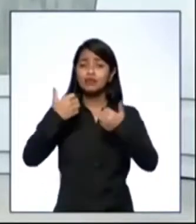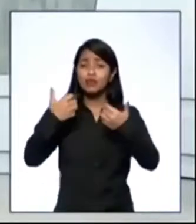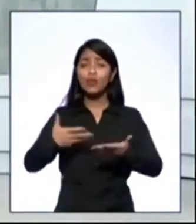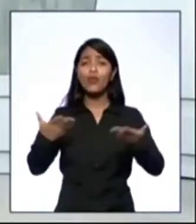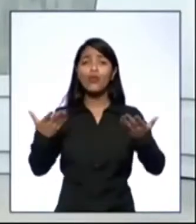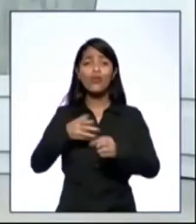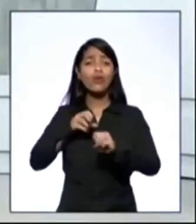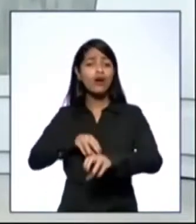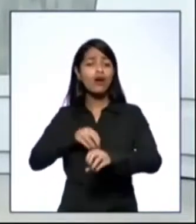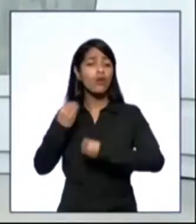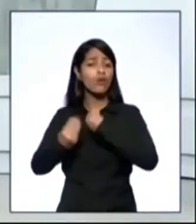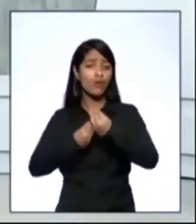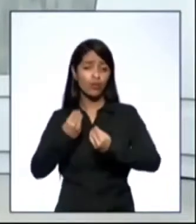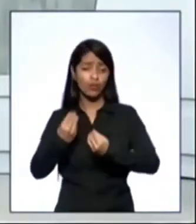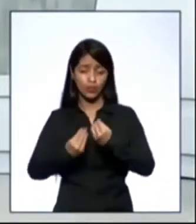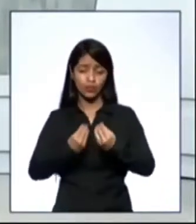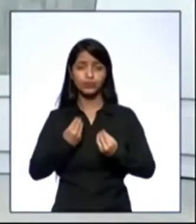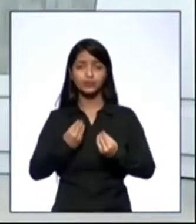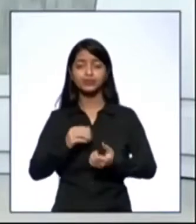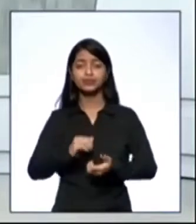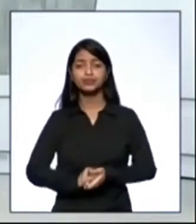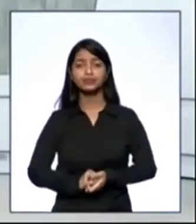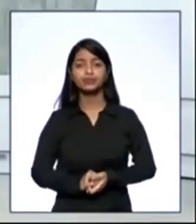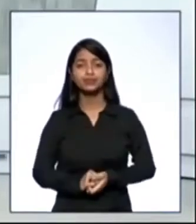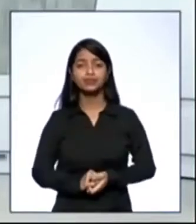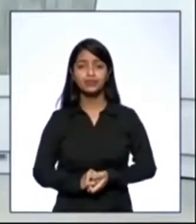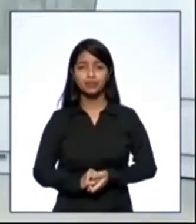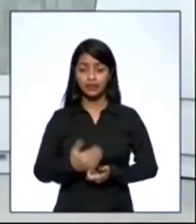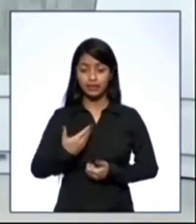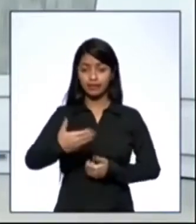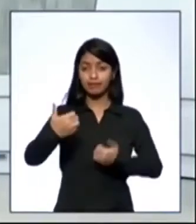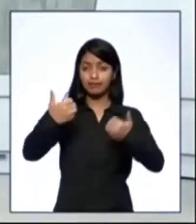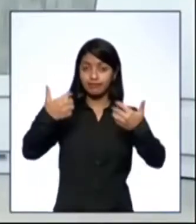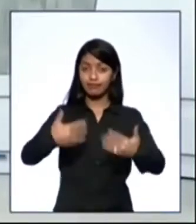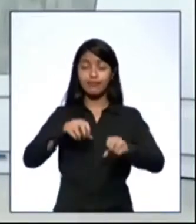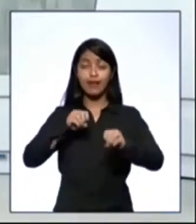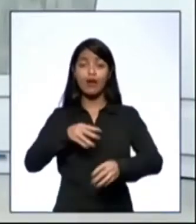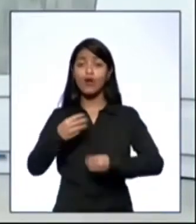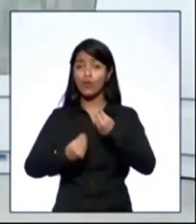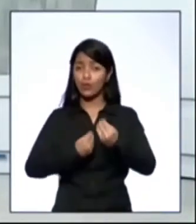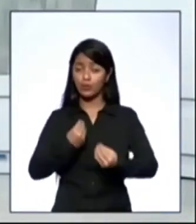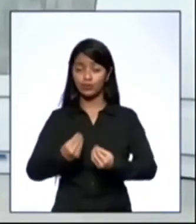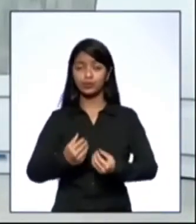de hoje. Deixa eu te contar e eu explico qual que vai ser a nossa aula. Mano,